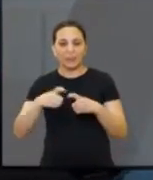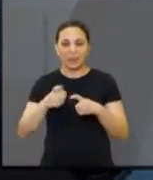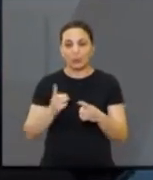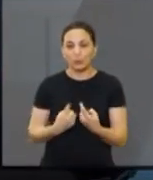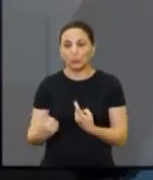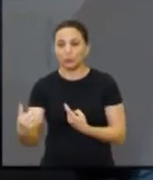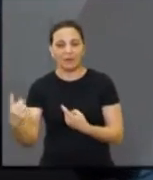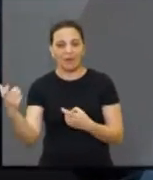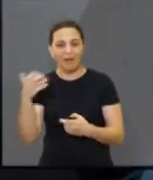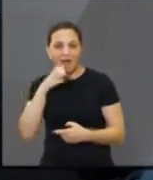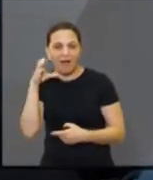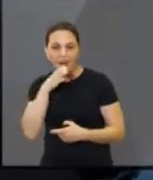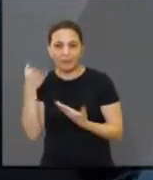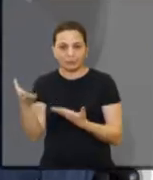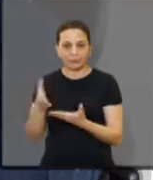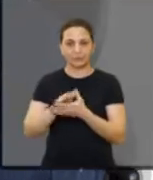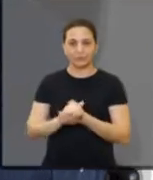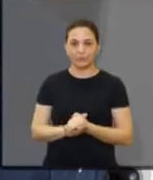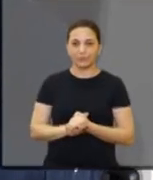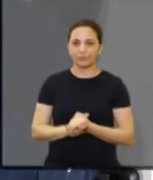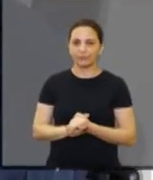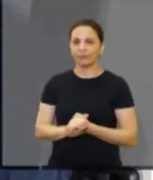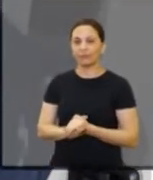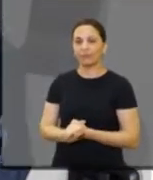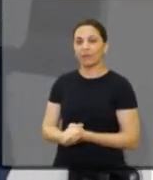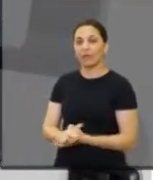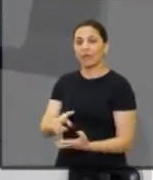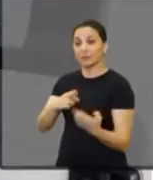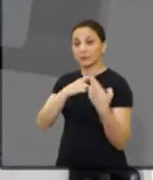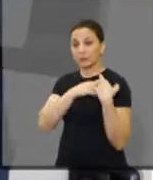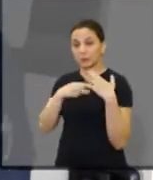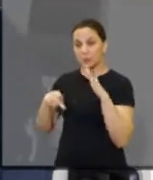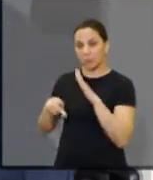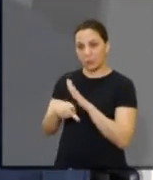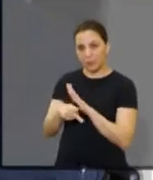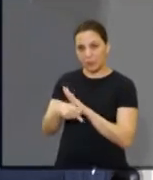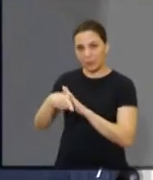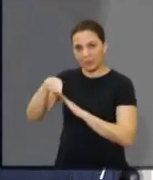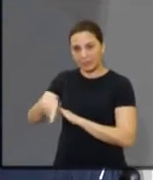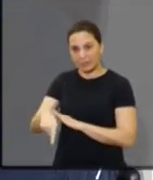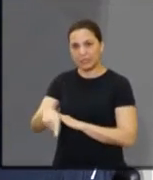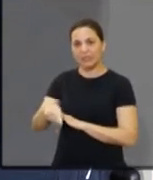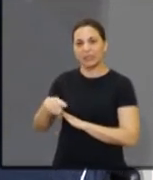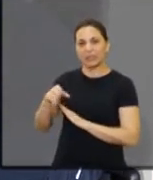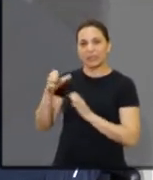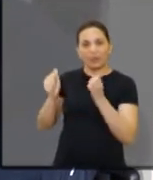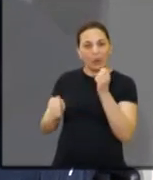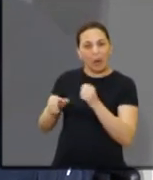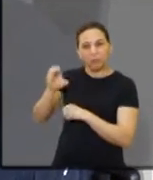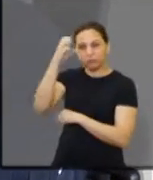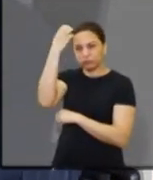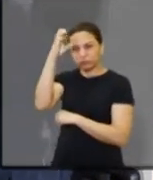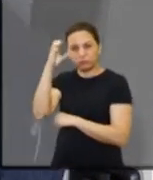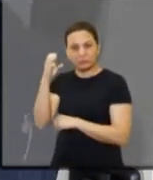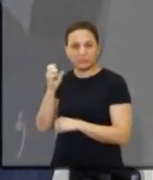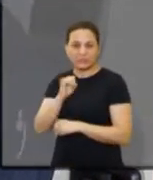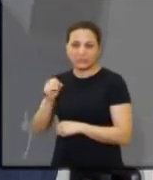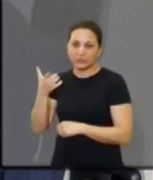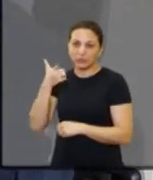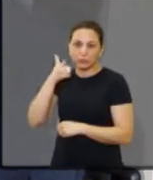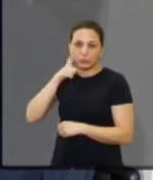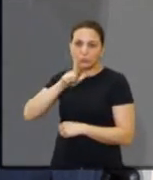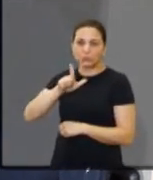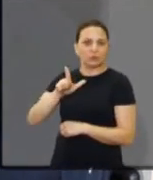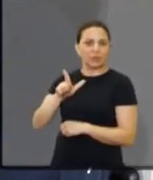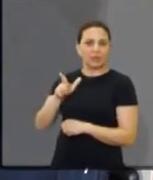recebam o atendimento imediato a função que as pessoas se importam as a moody's conhecem a